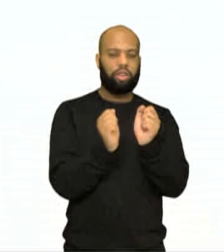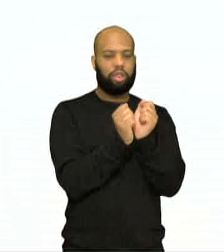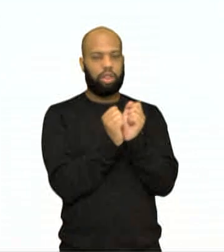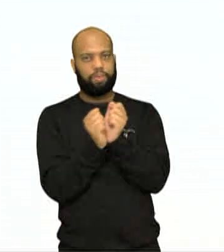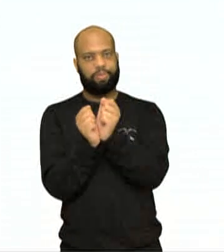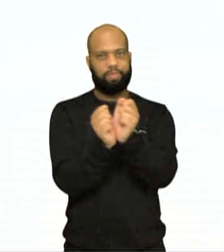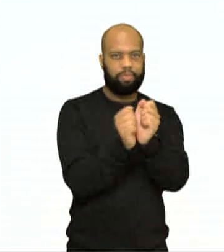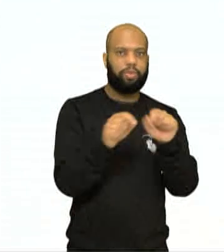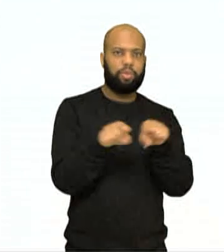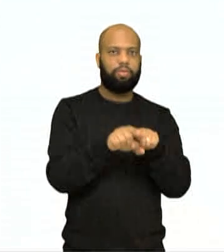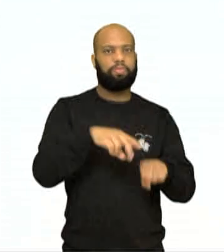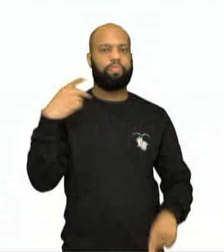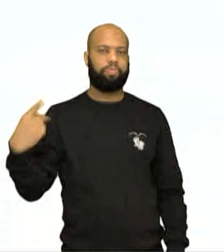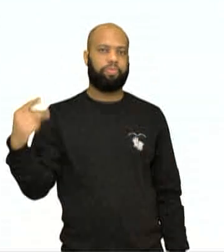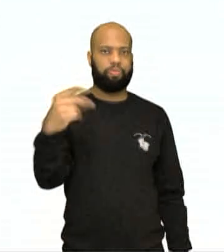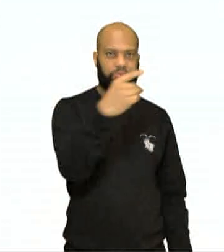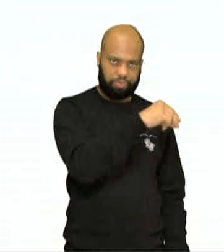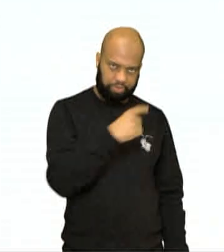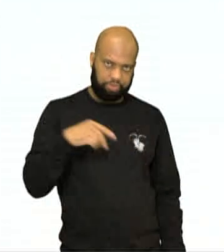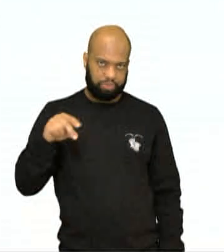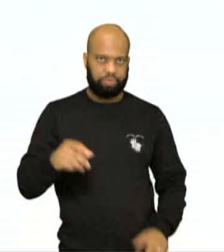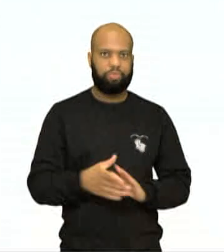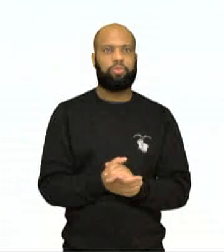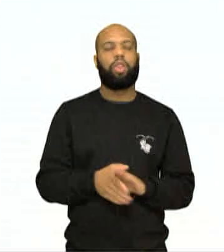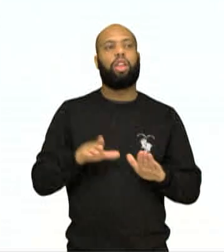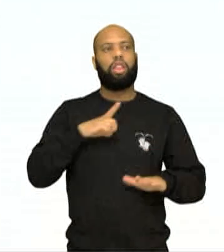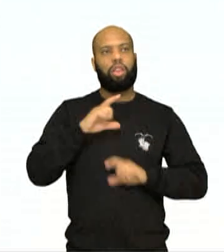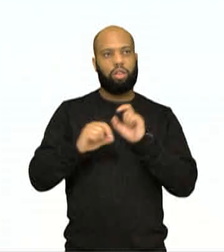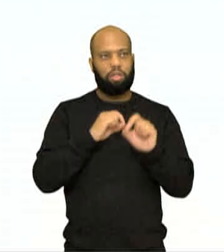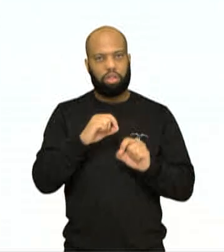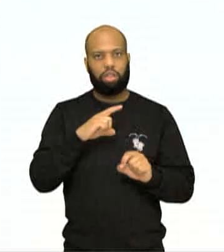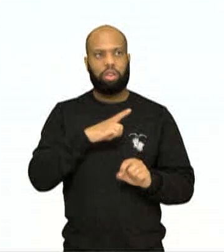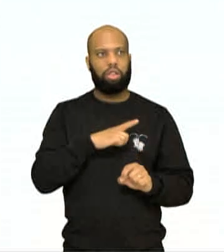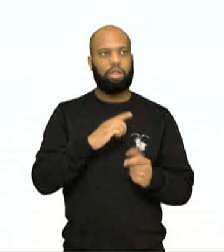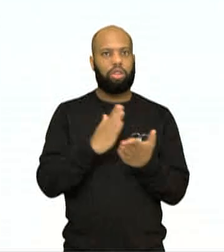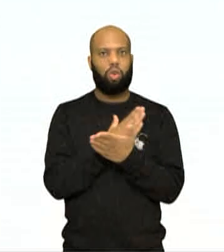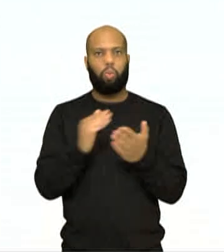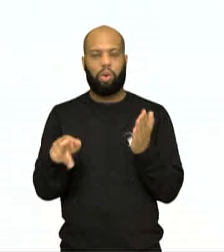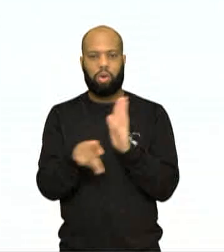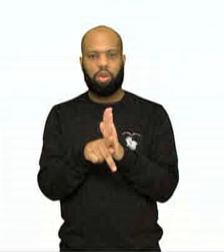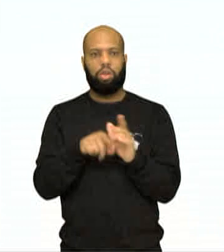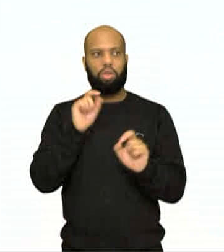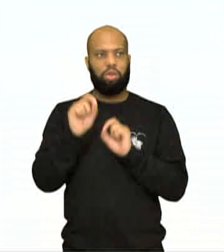apresentação em espaço público no qual tem algo de teatral. As pessoas